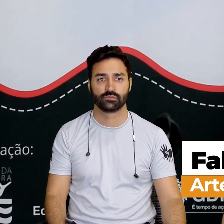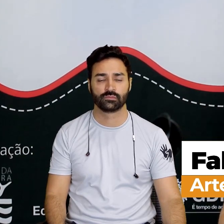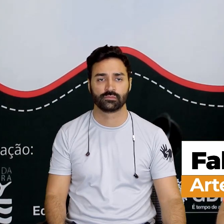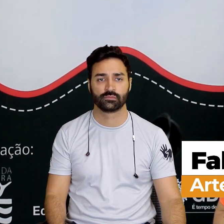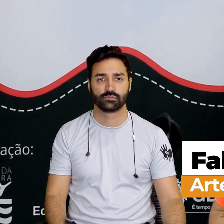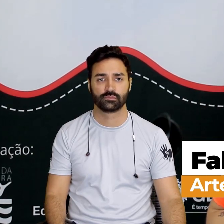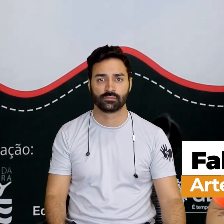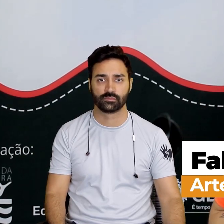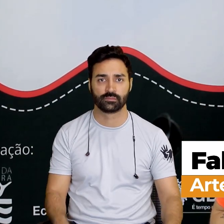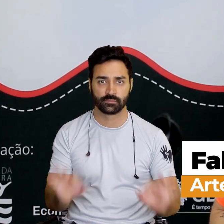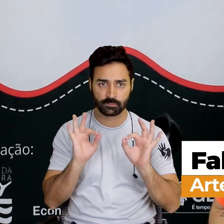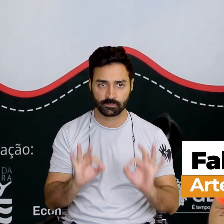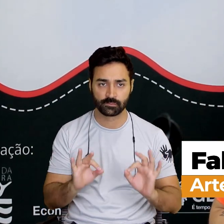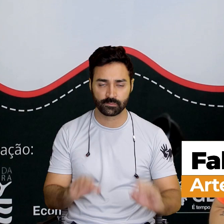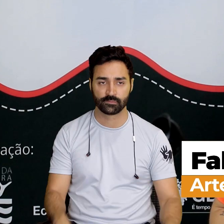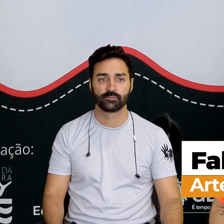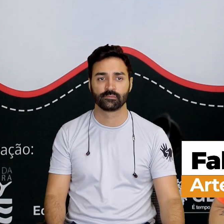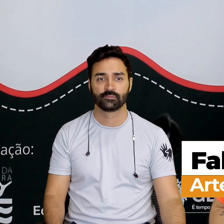Certinho?